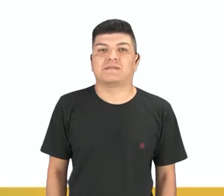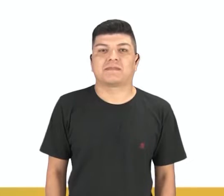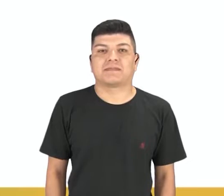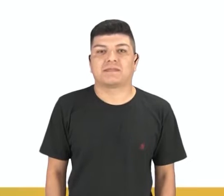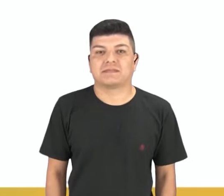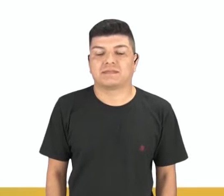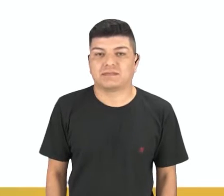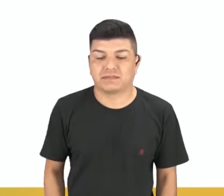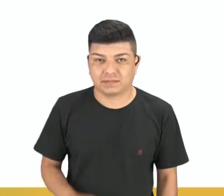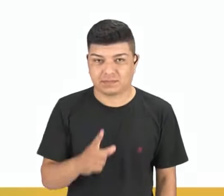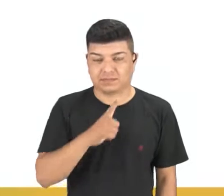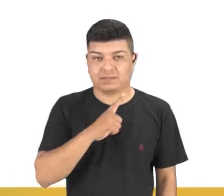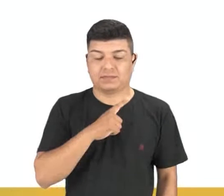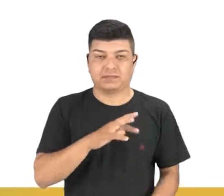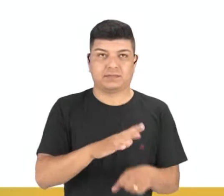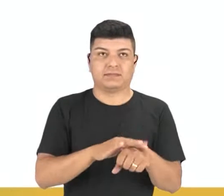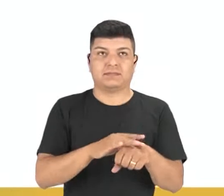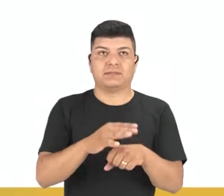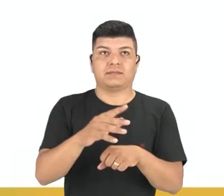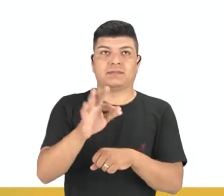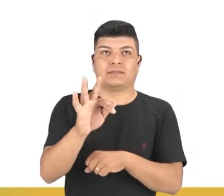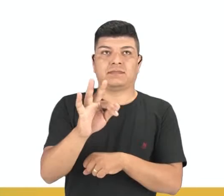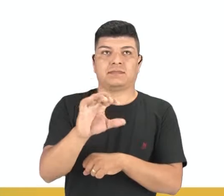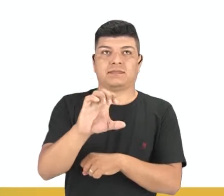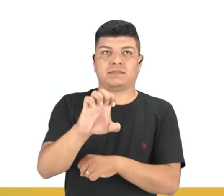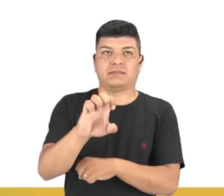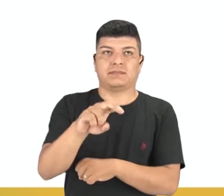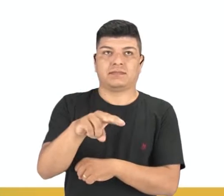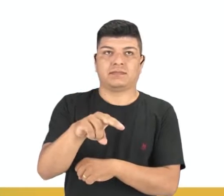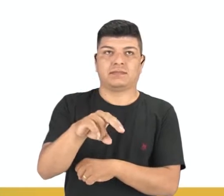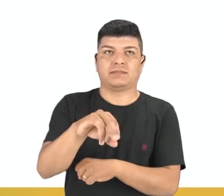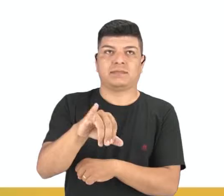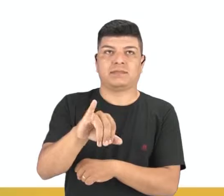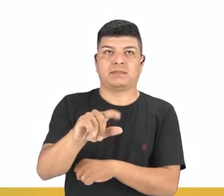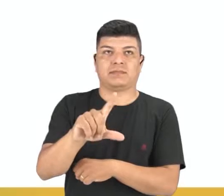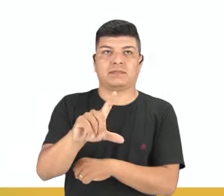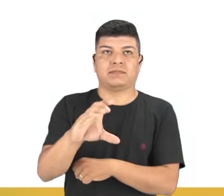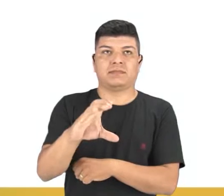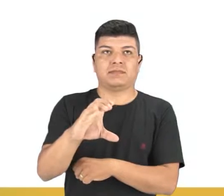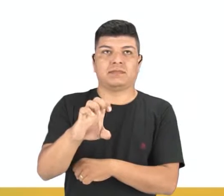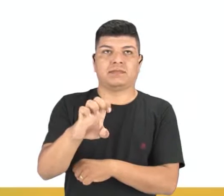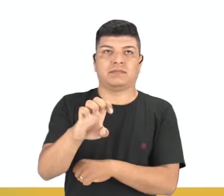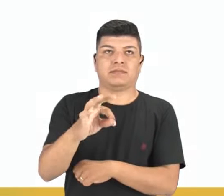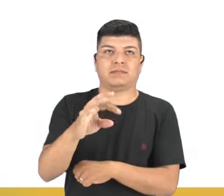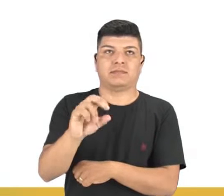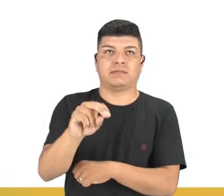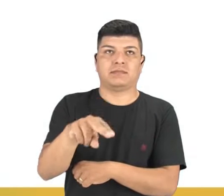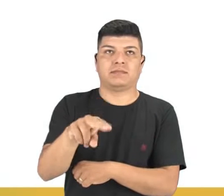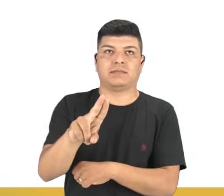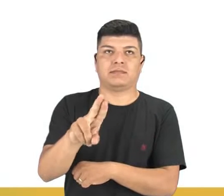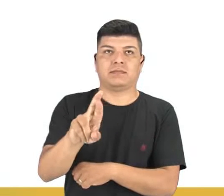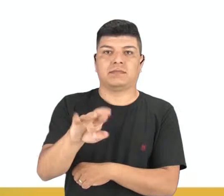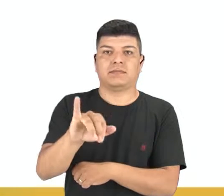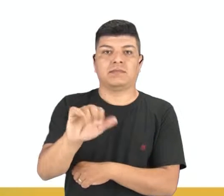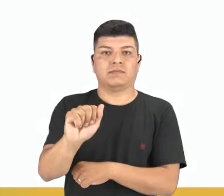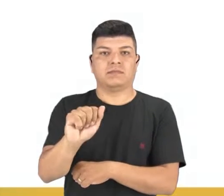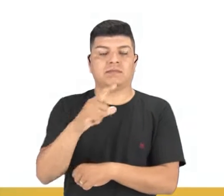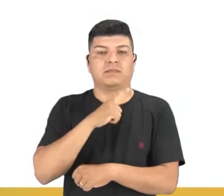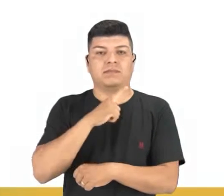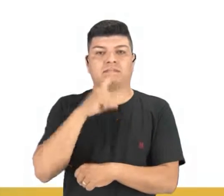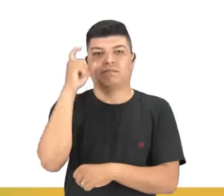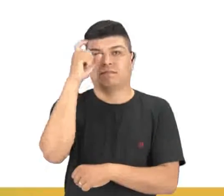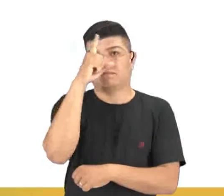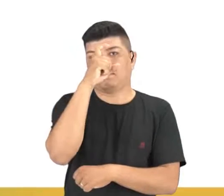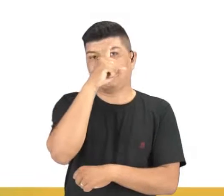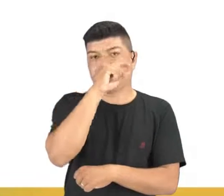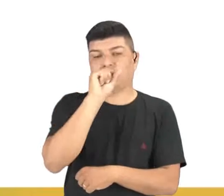bom? Então nós temos uma doença, a fenilcetonúria, que é uma doença onde a pessoa que tem ela tem